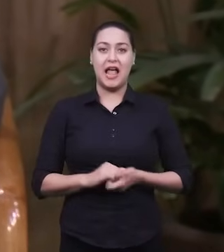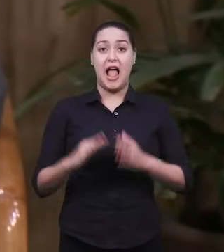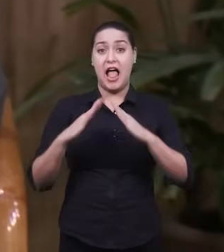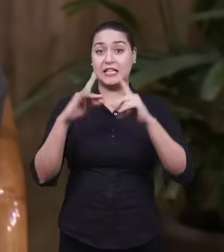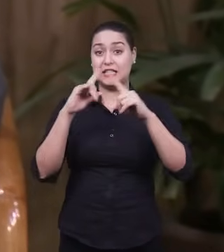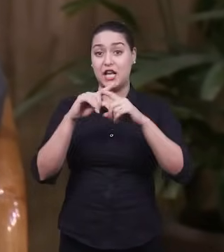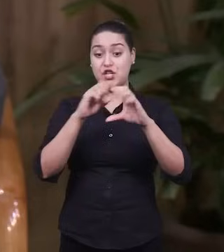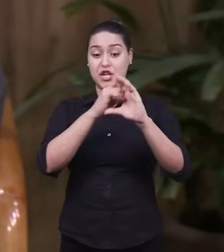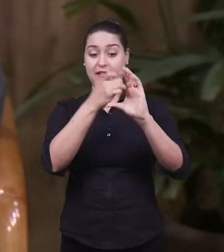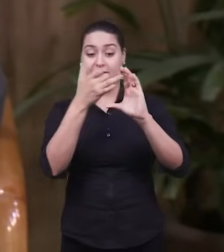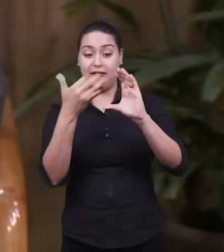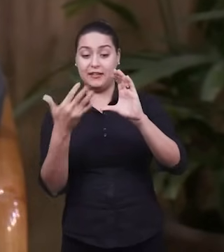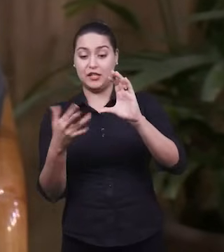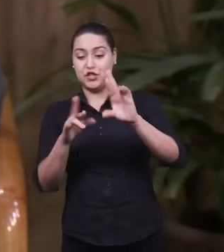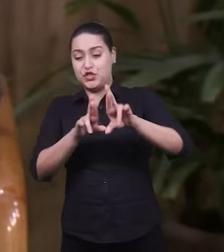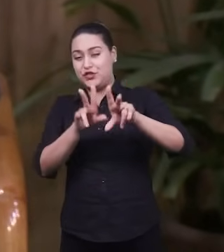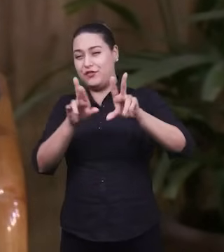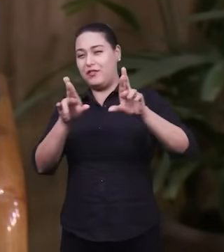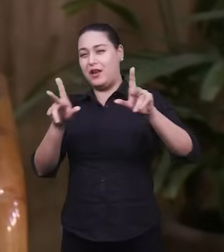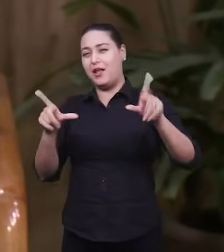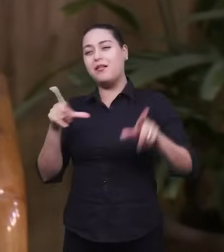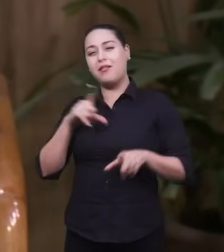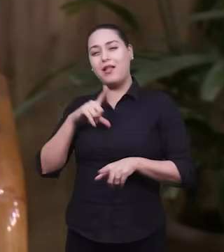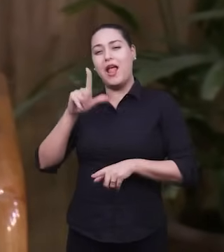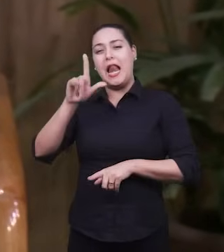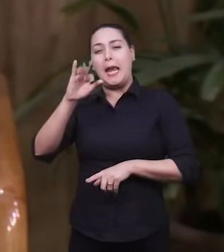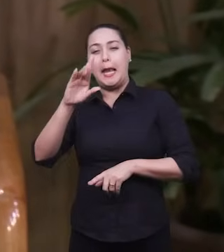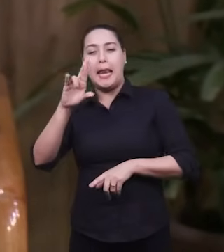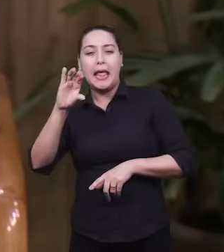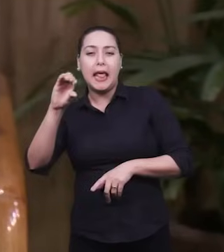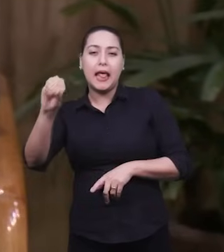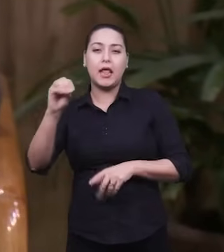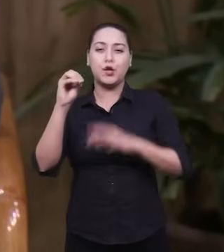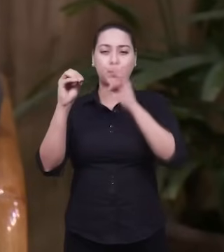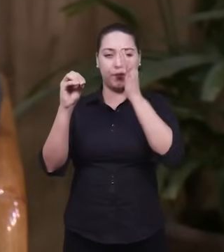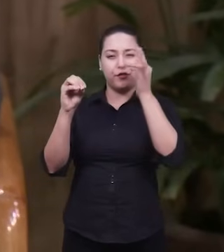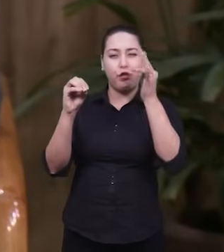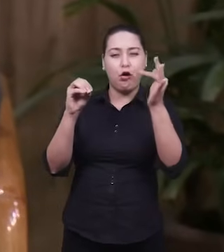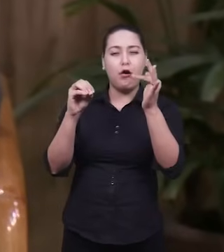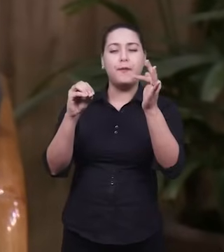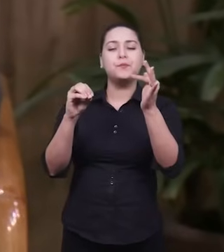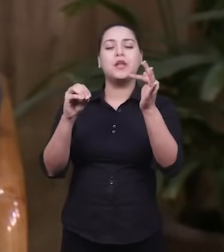igreja com certas características, desde o lírio lá que a gente vem falando sobre os aspectos da